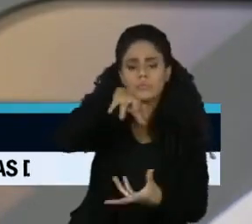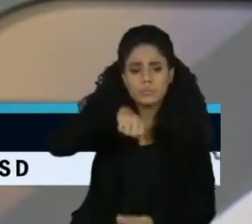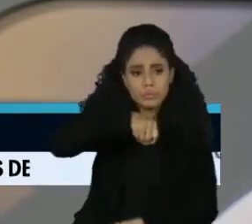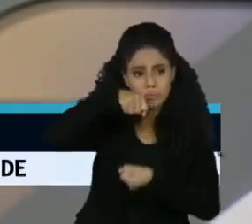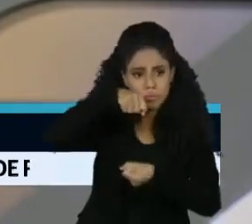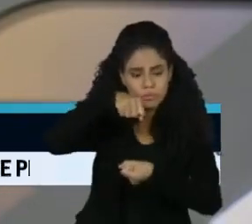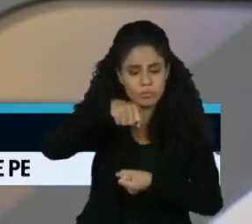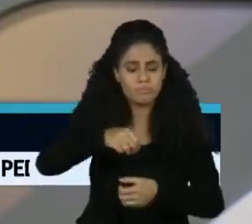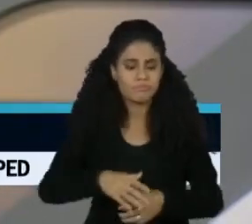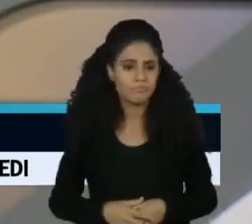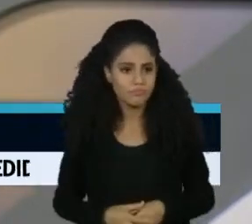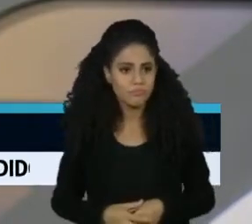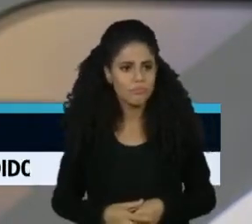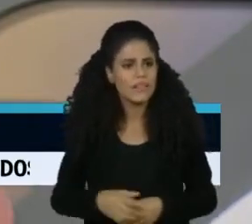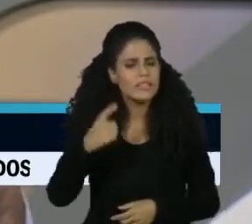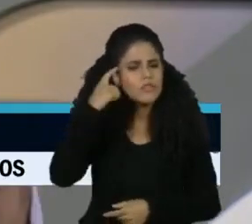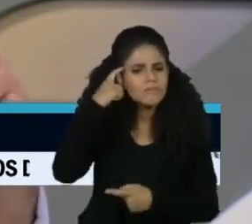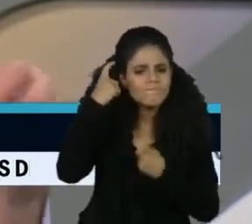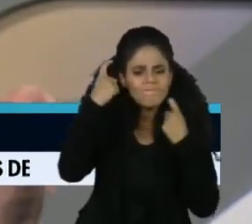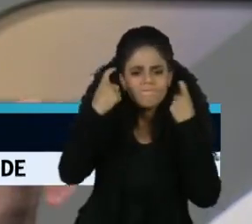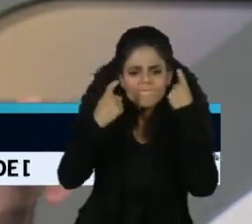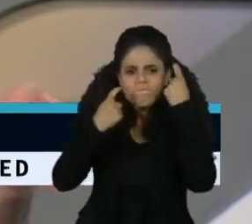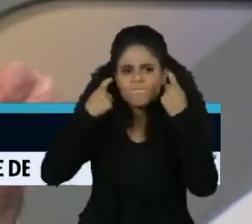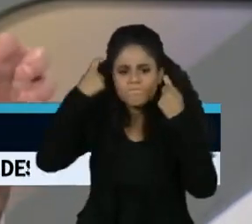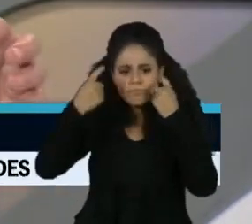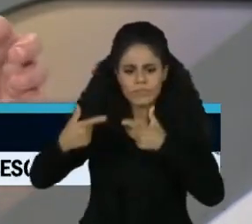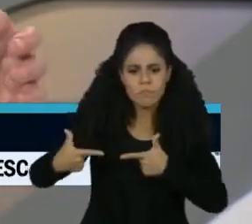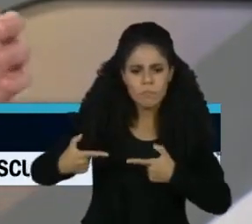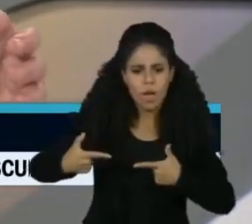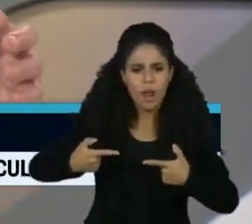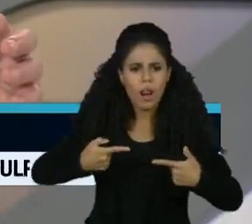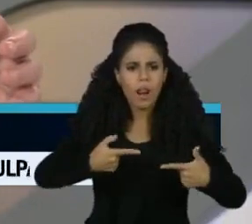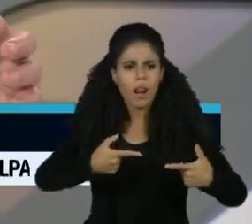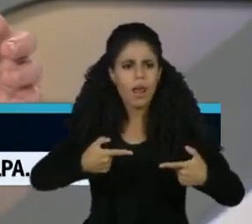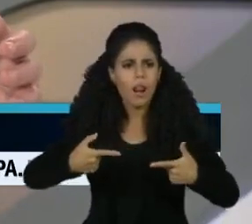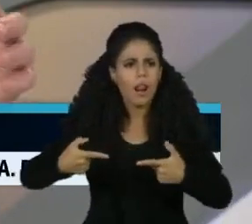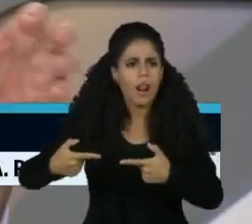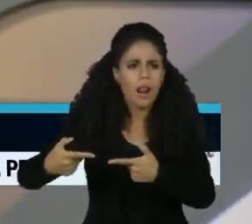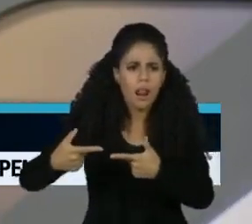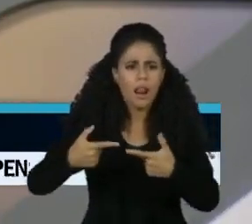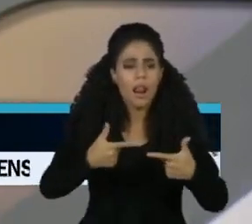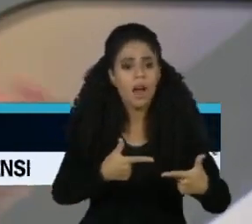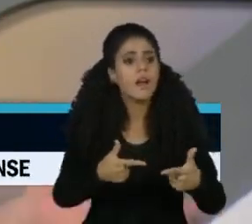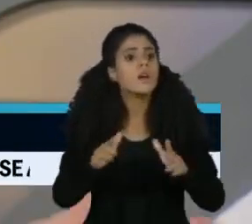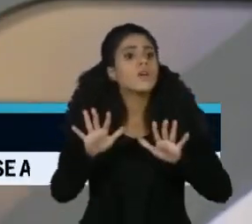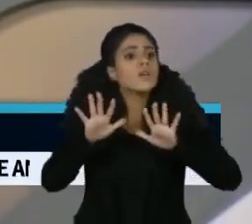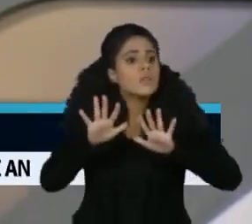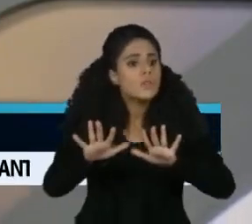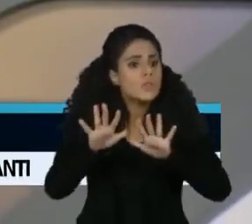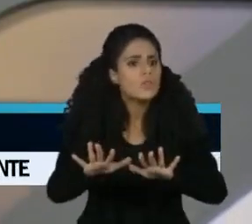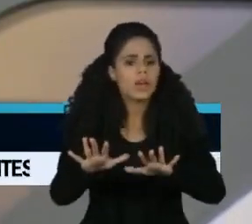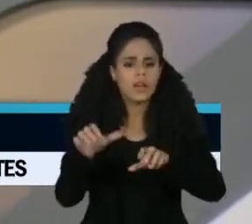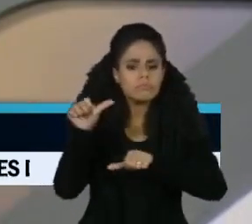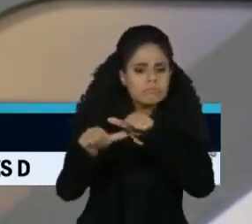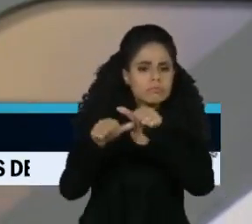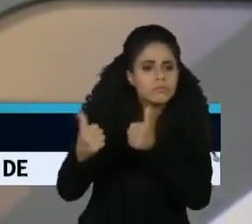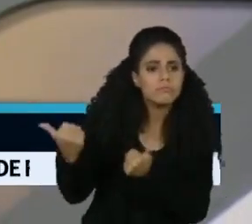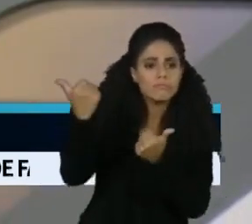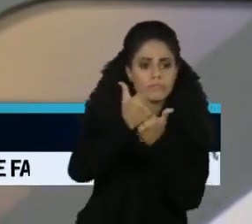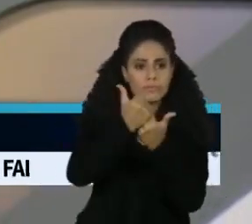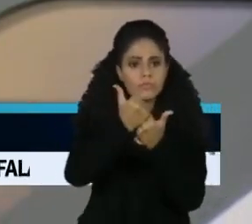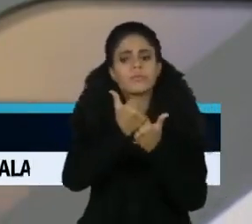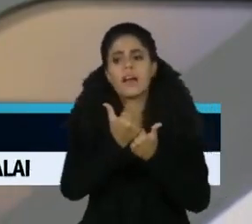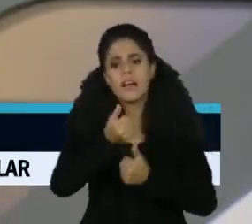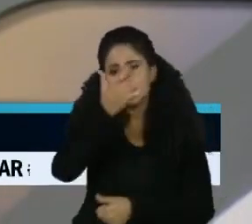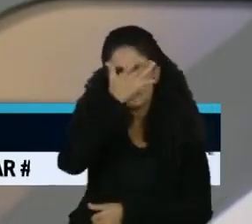eu, o único que me preocupa é que a guerra obscureça um pouco a necessidade de fazer essa transição. Quer